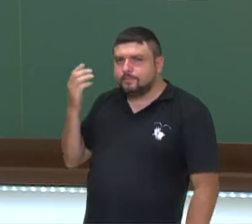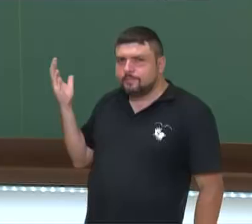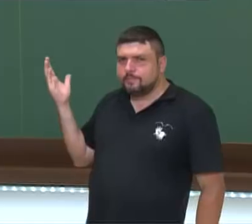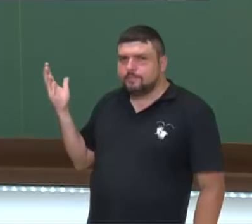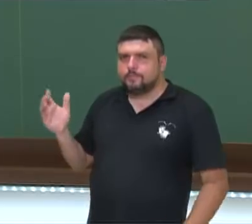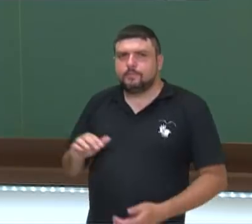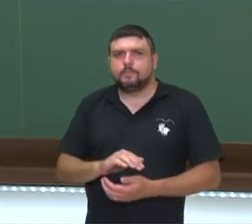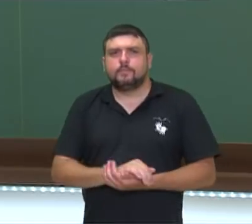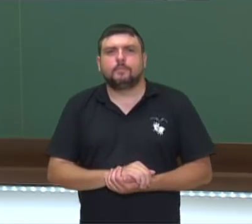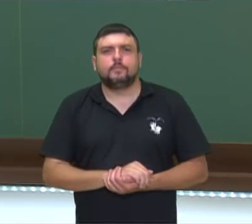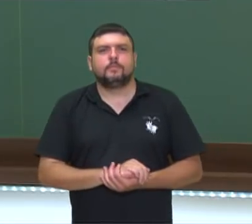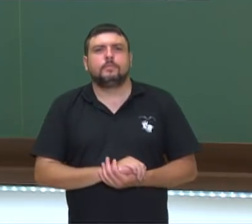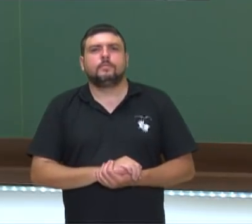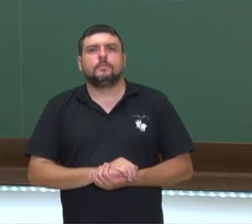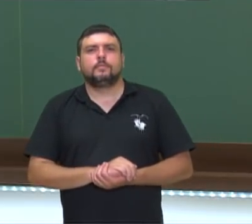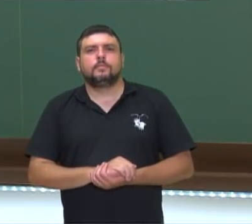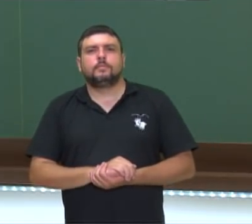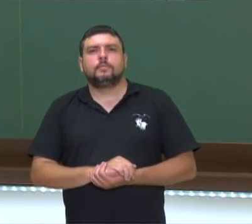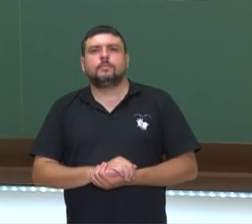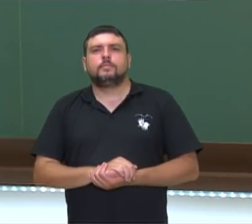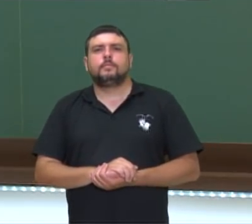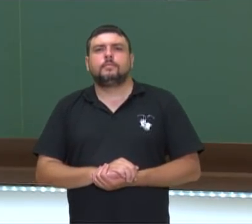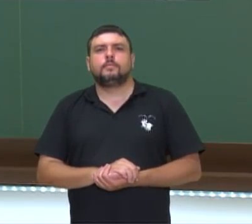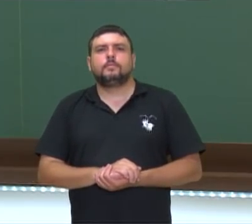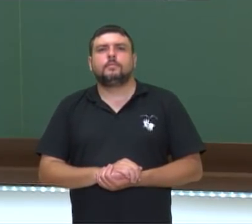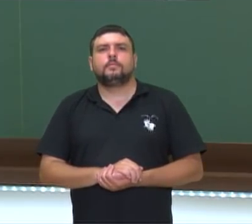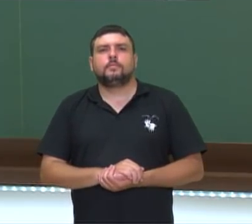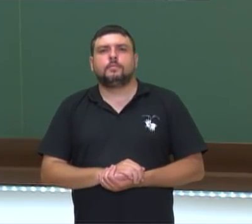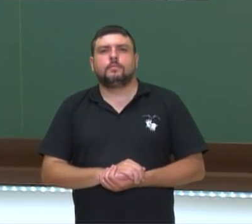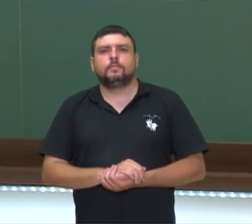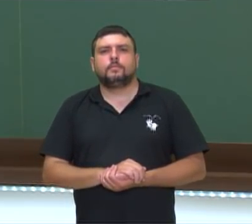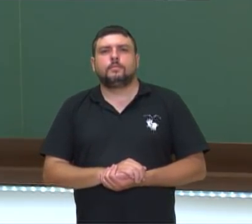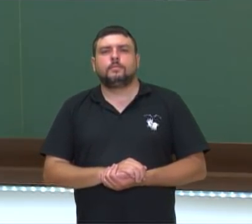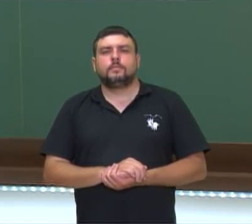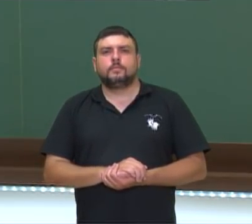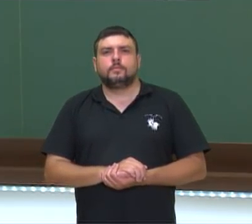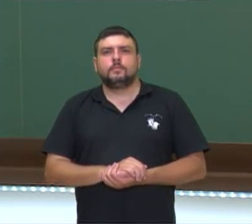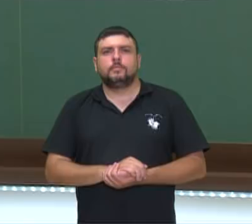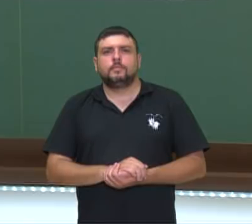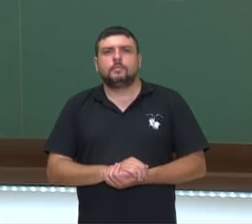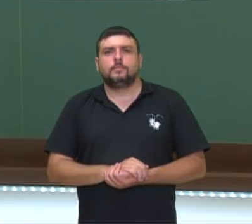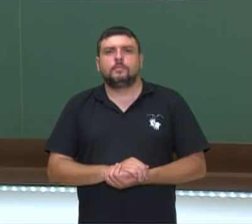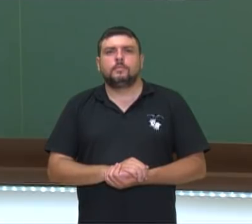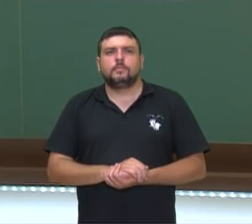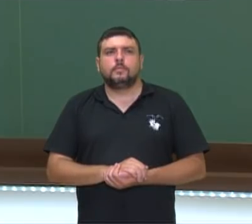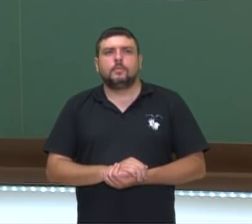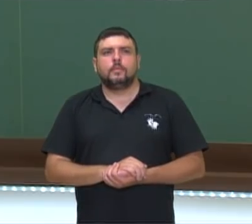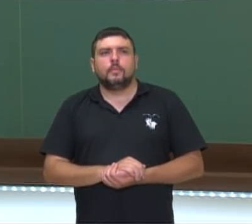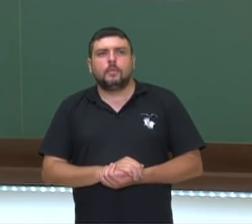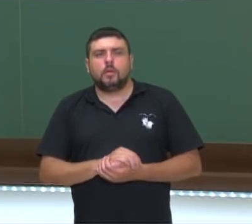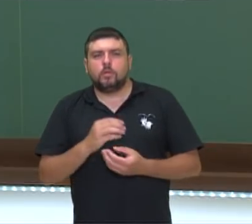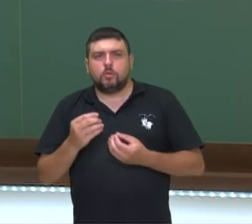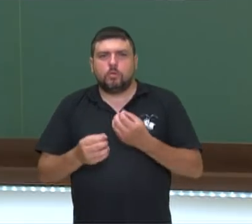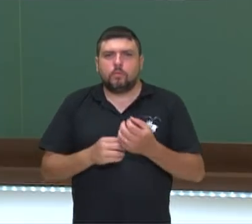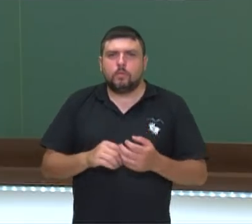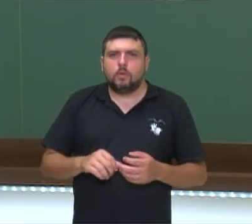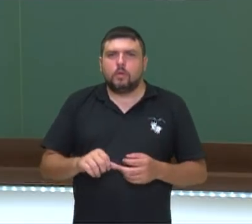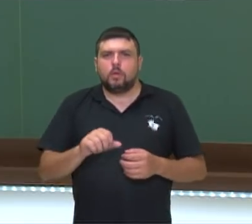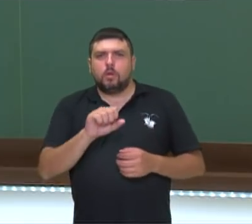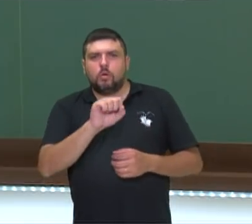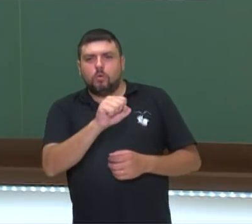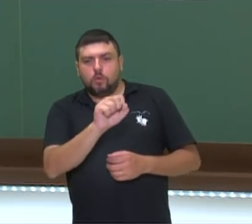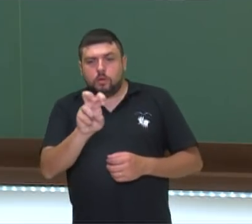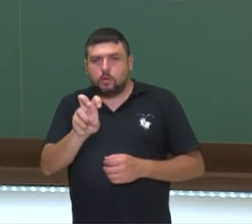0,1, 1,10 seria o fator. Aumento de 8%, aqui sem um errinho, né? 8% é 100 mais